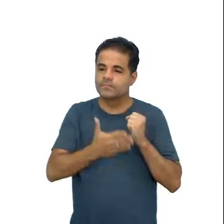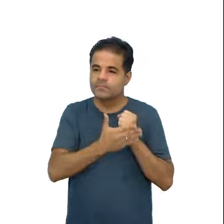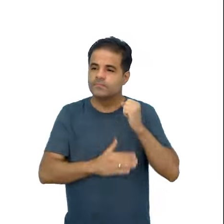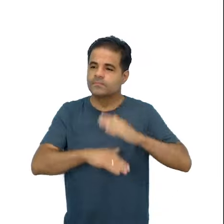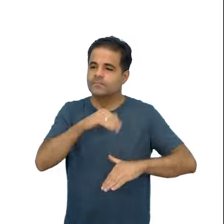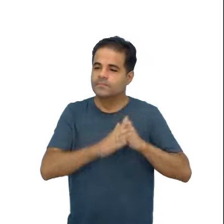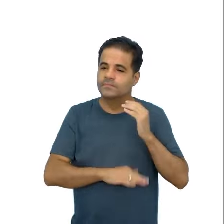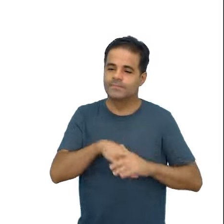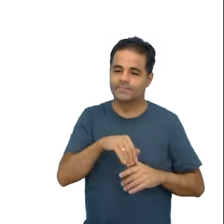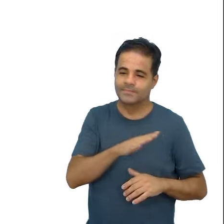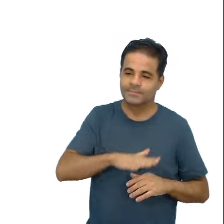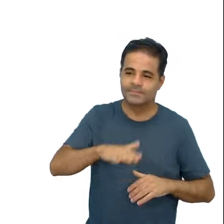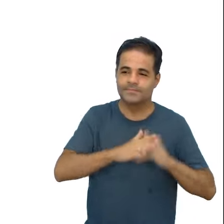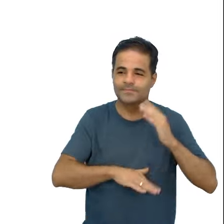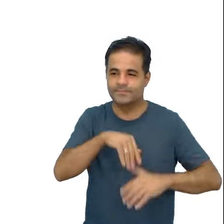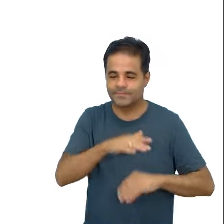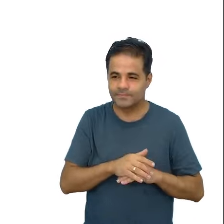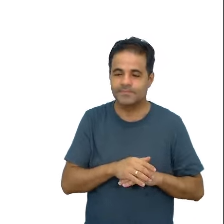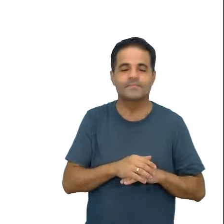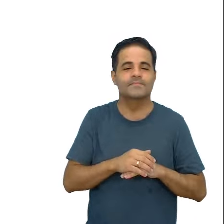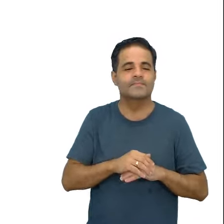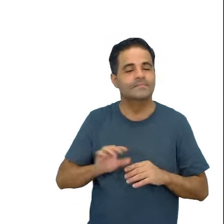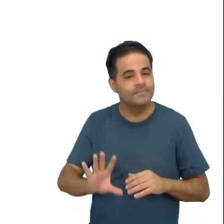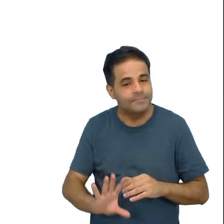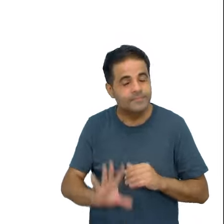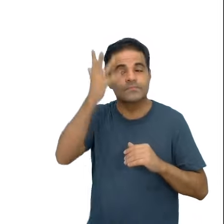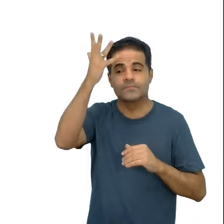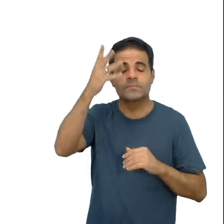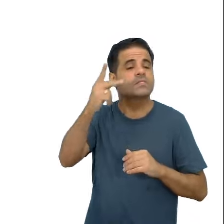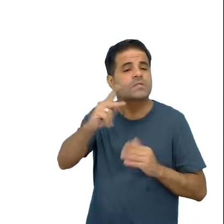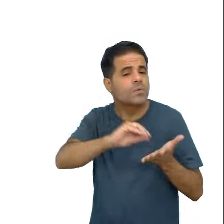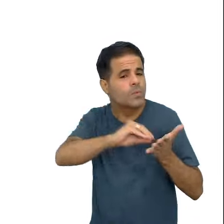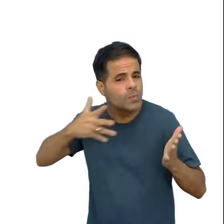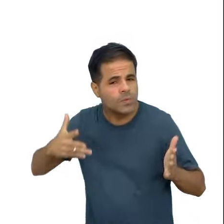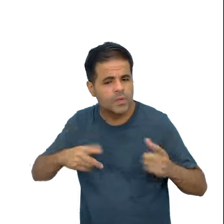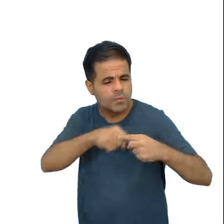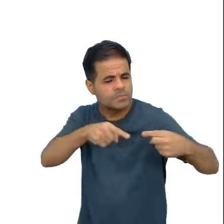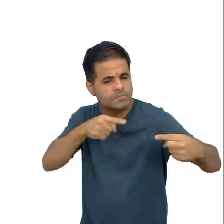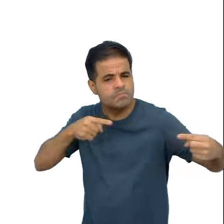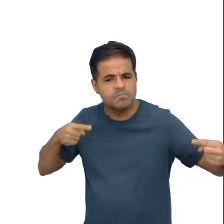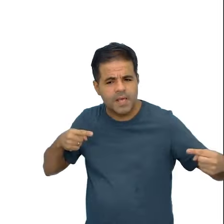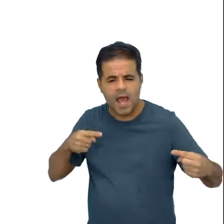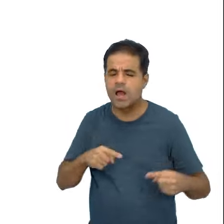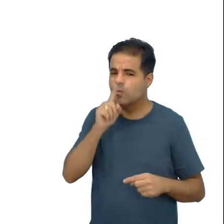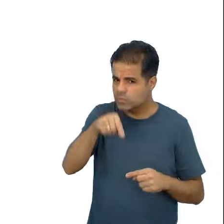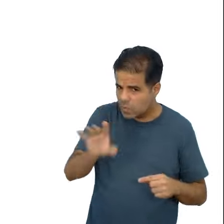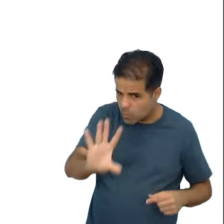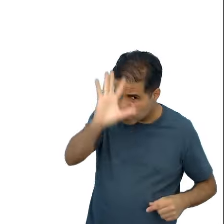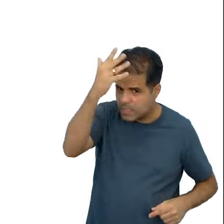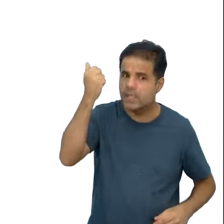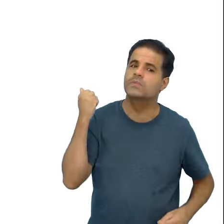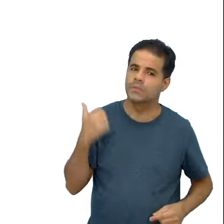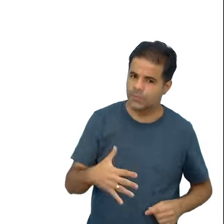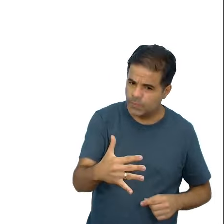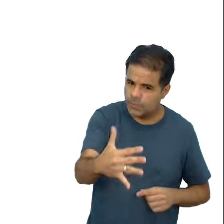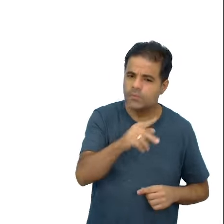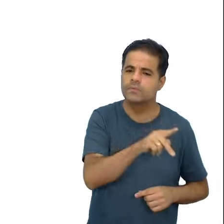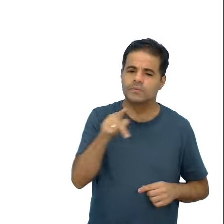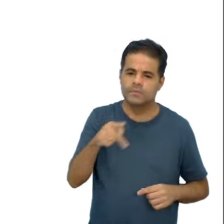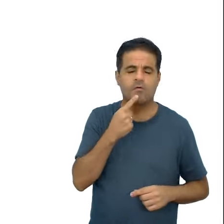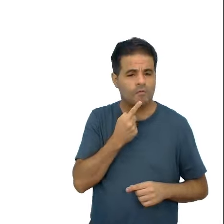àquela habilidade. Aí, o que vai acontecer? Isso é o currículo em espiral. Isso acontece muito dos professores